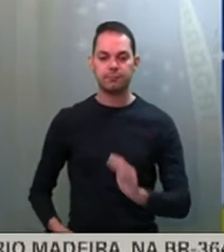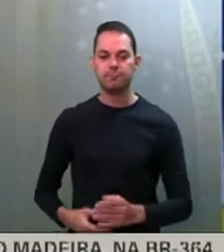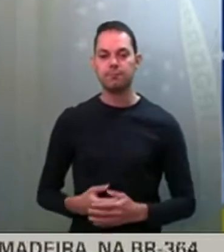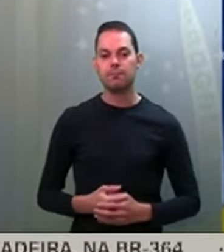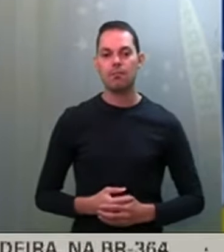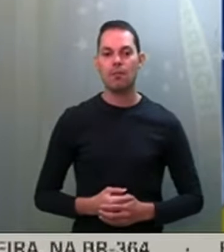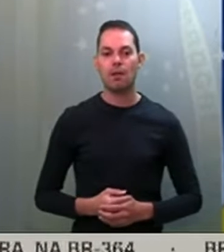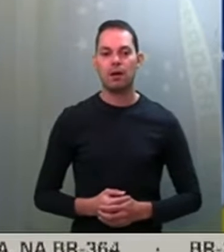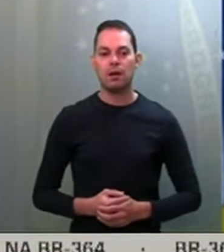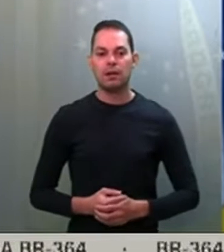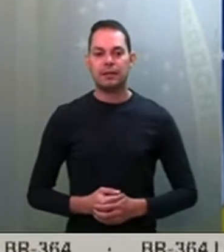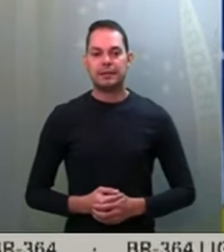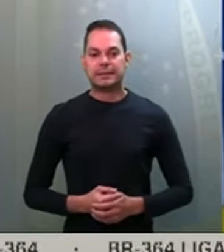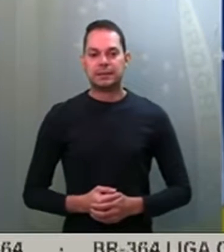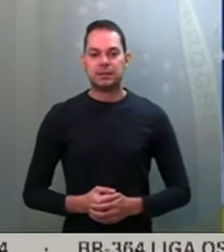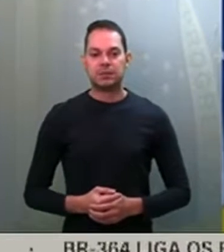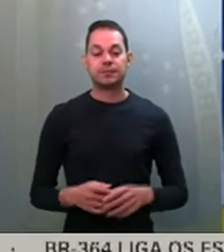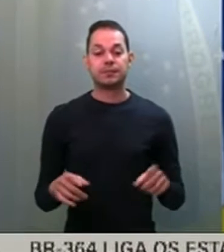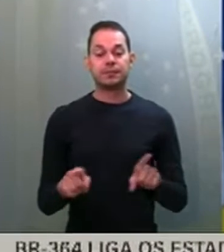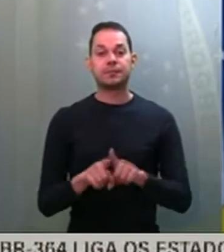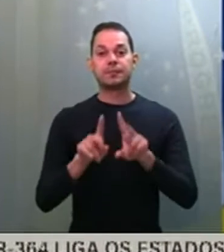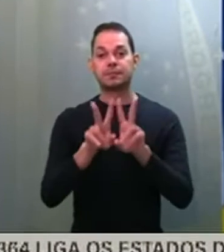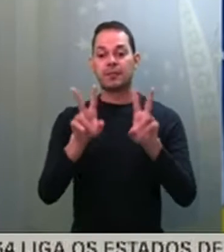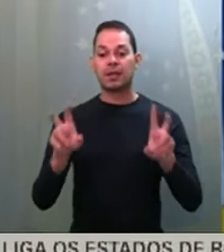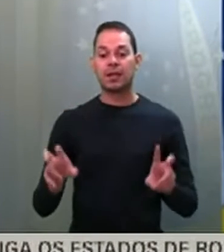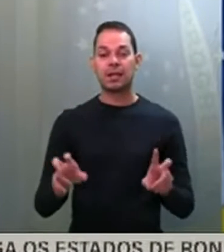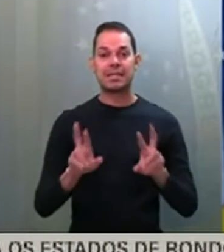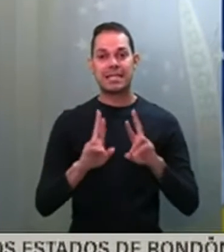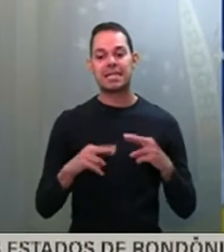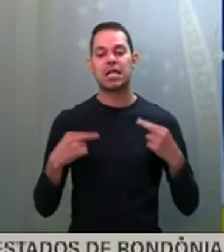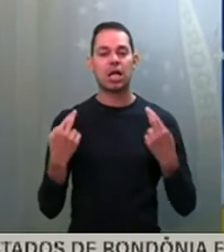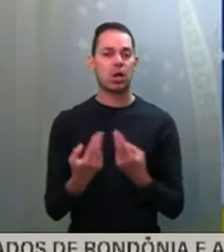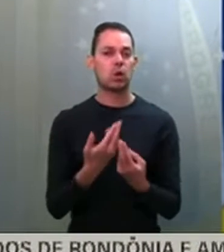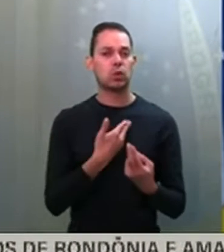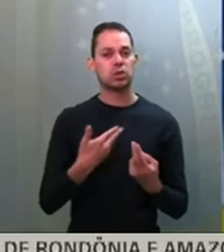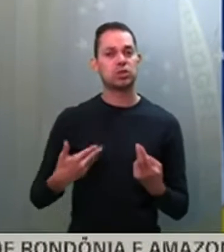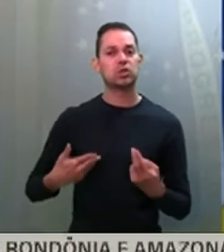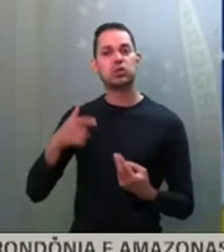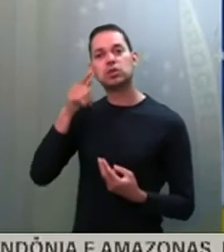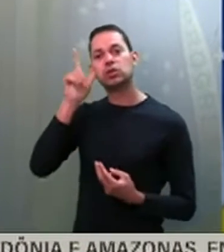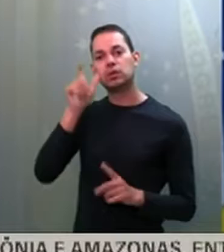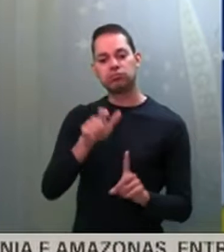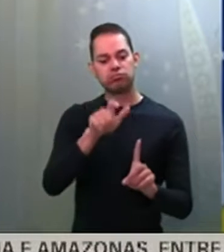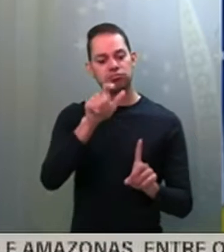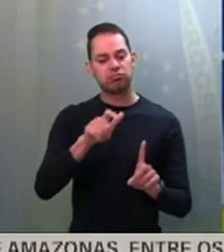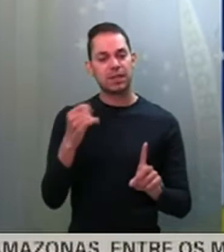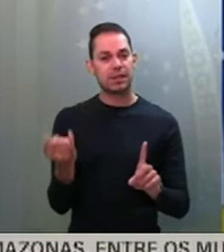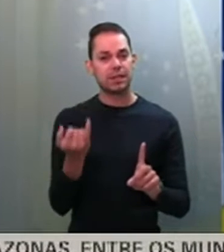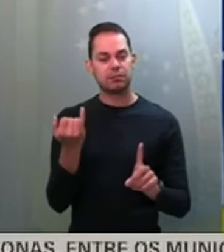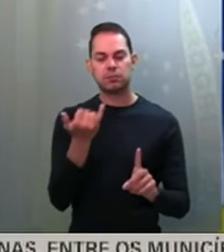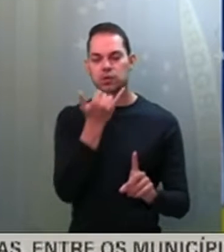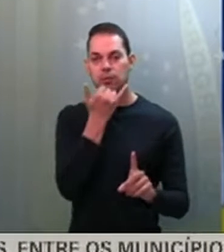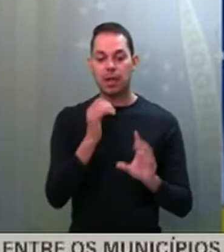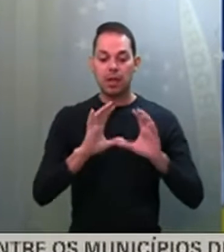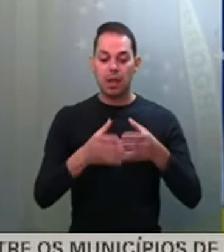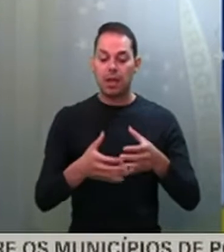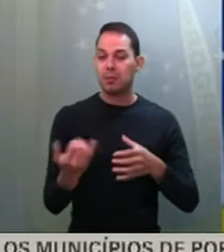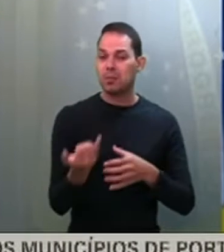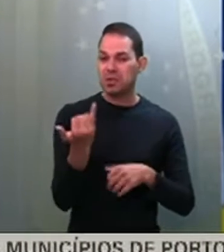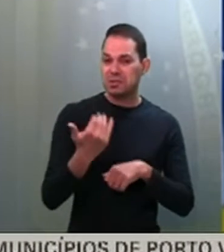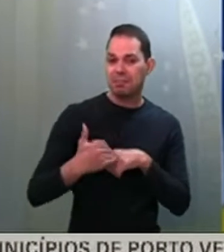a matéria na qual foram ouvidos Na audiência de ontem pelo nosso mais importante do colegiado